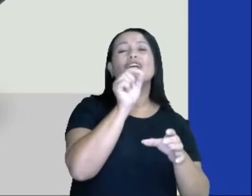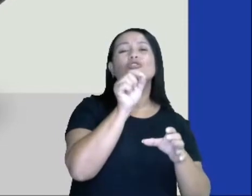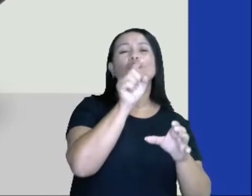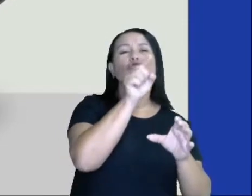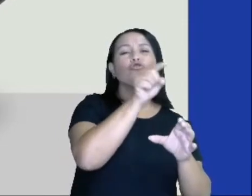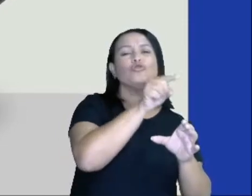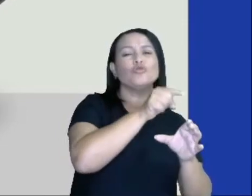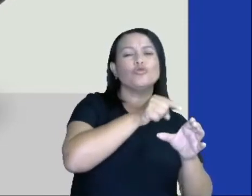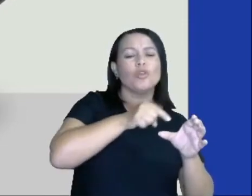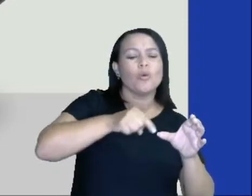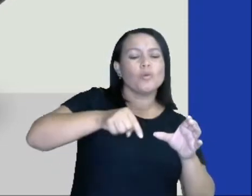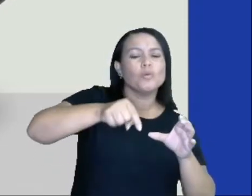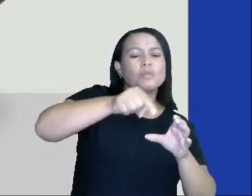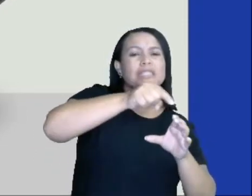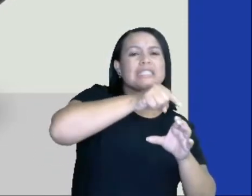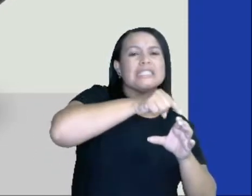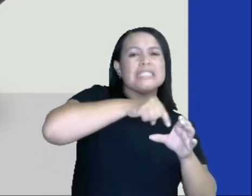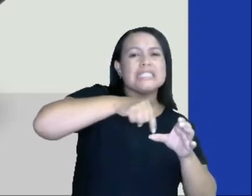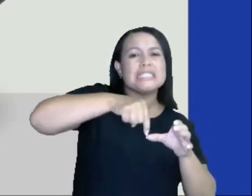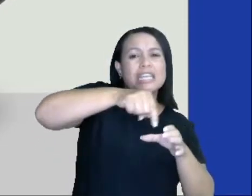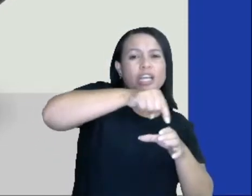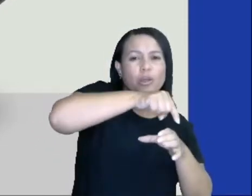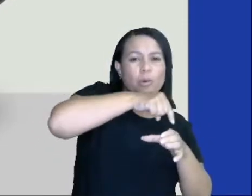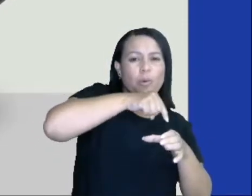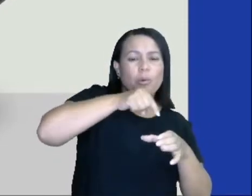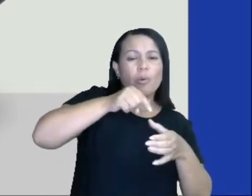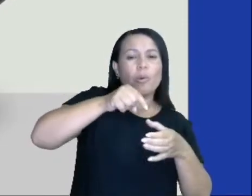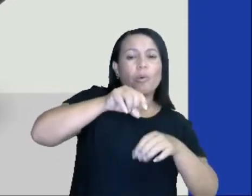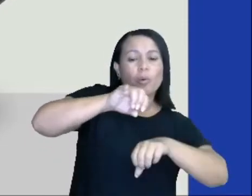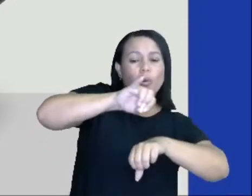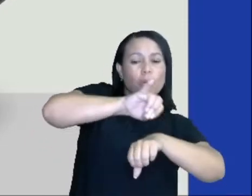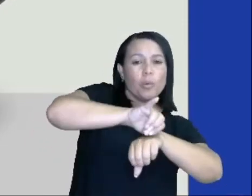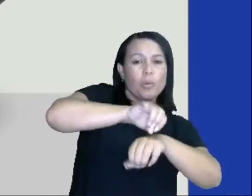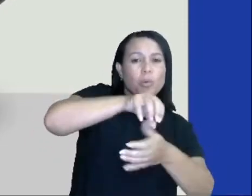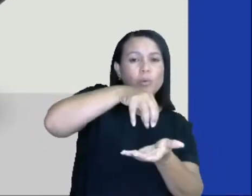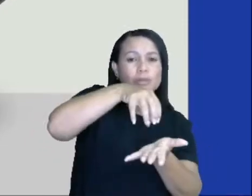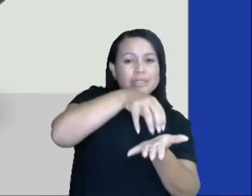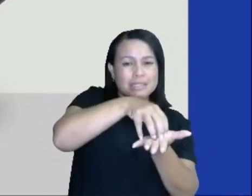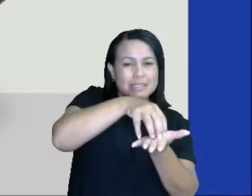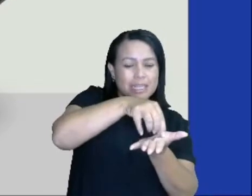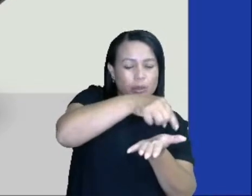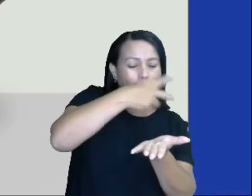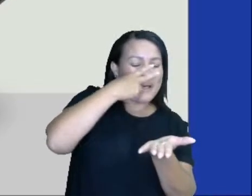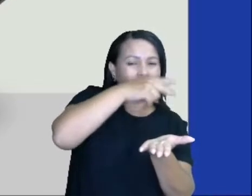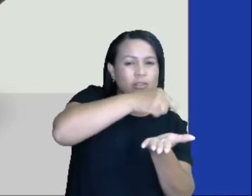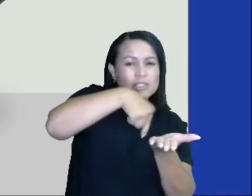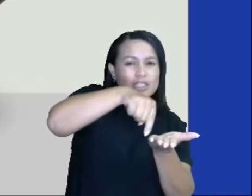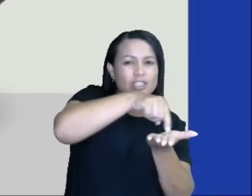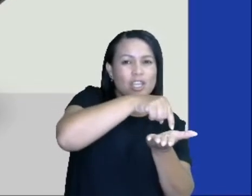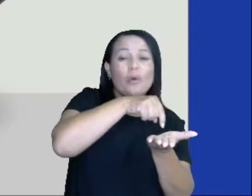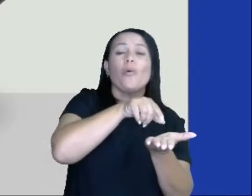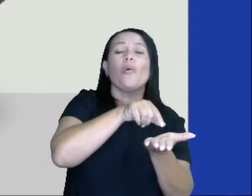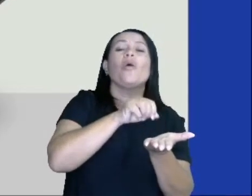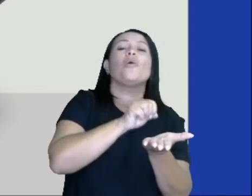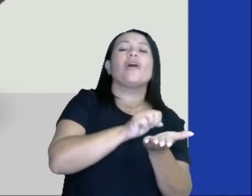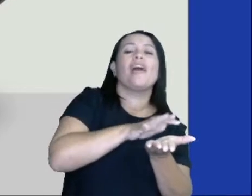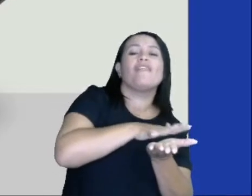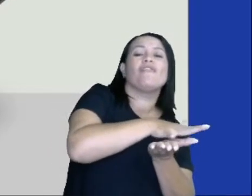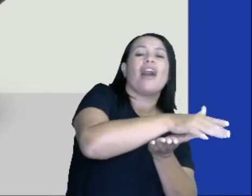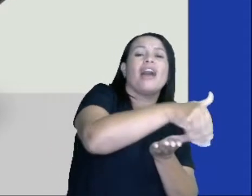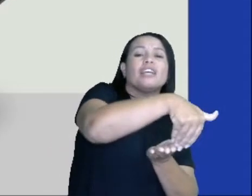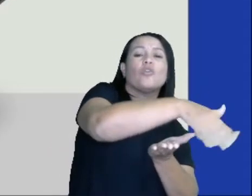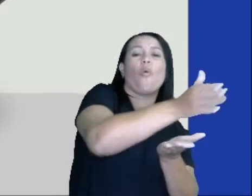uma circunferência na parte central da cidade e várias ruas se conectando a